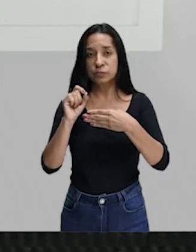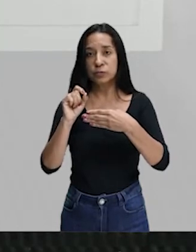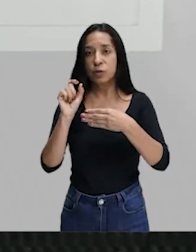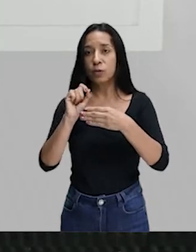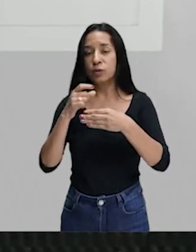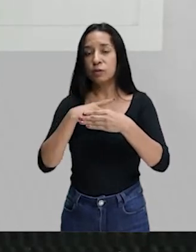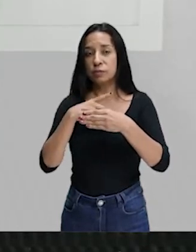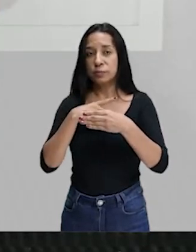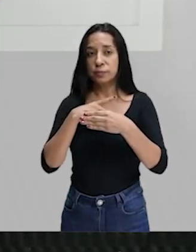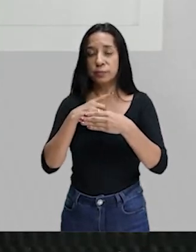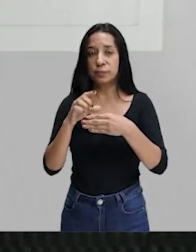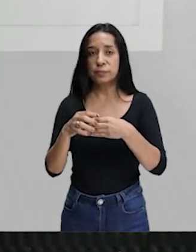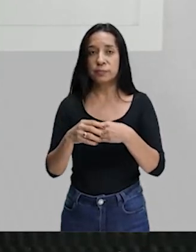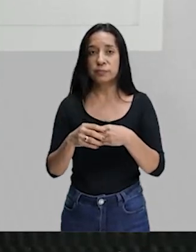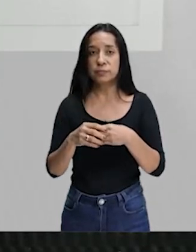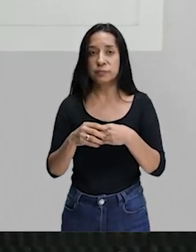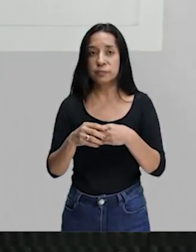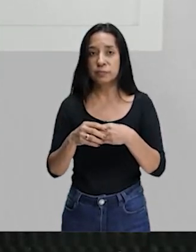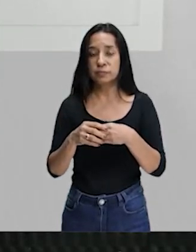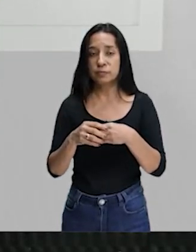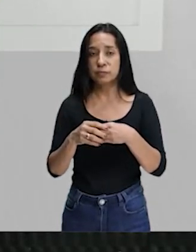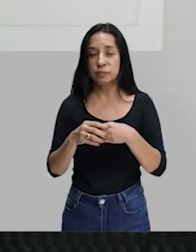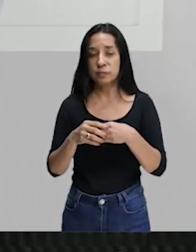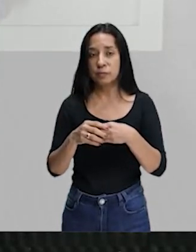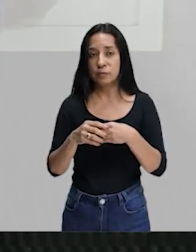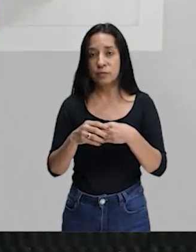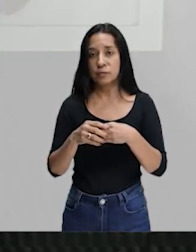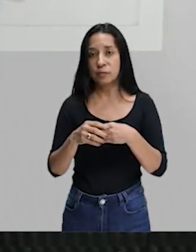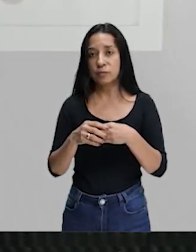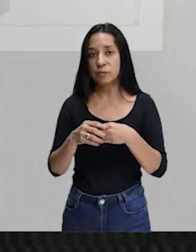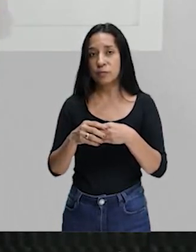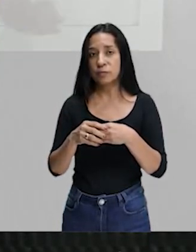nós vamos ter? O calor incidindo,